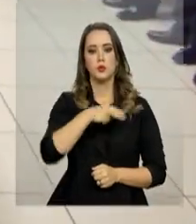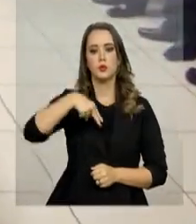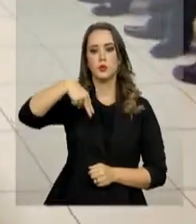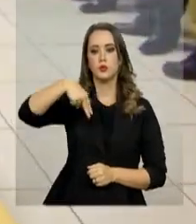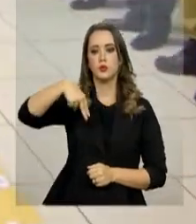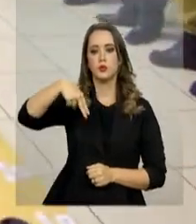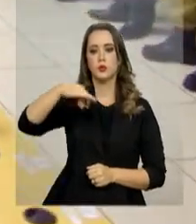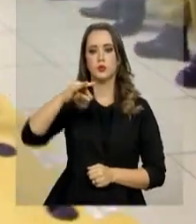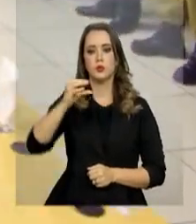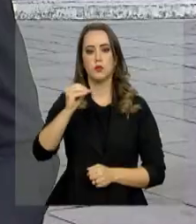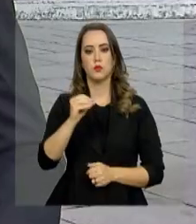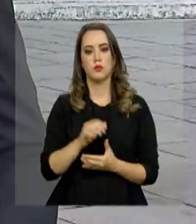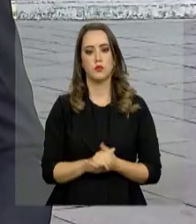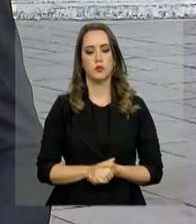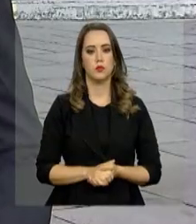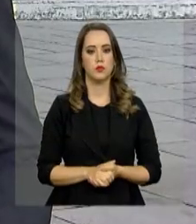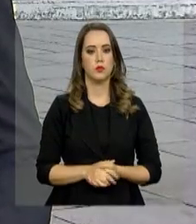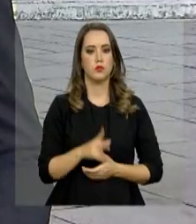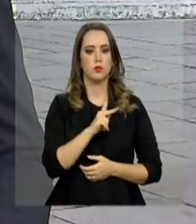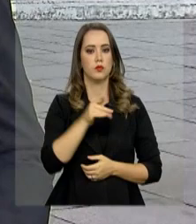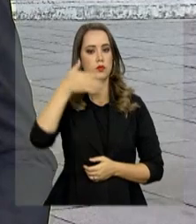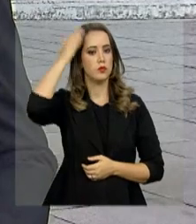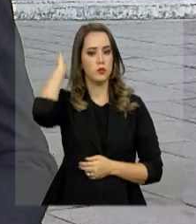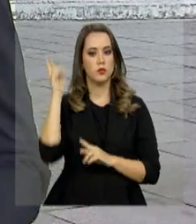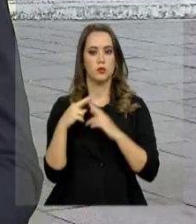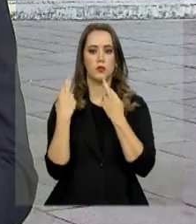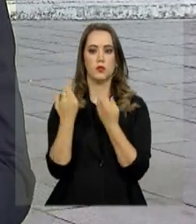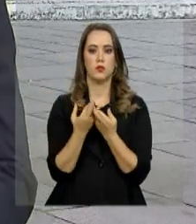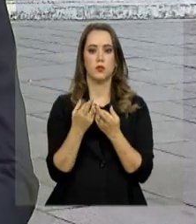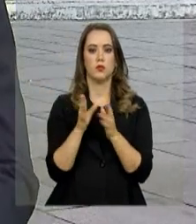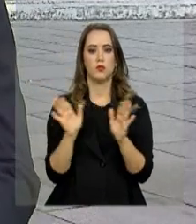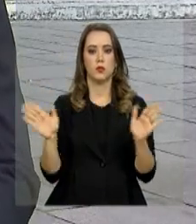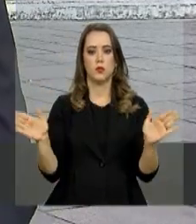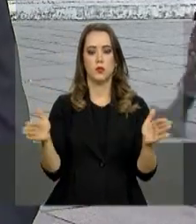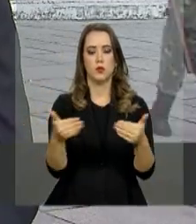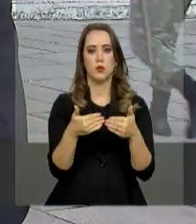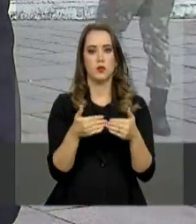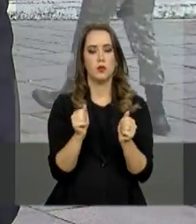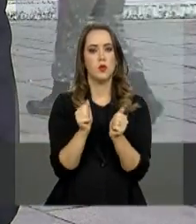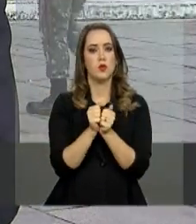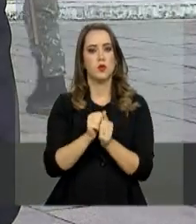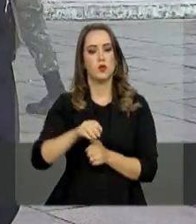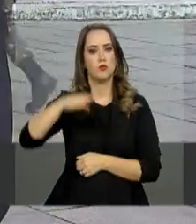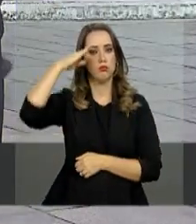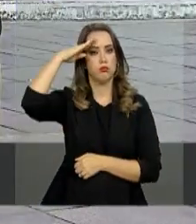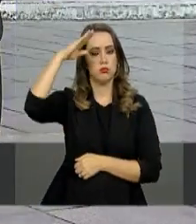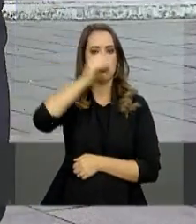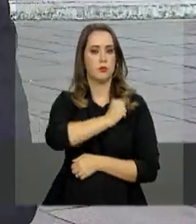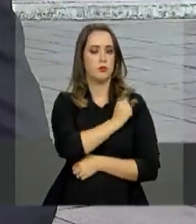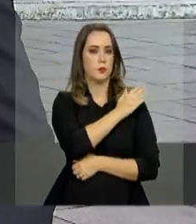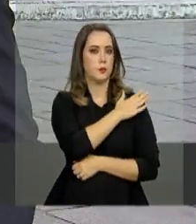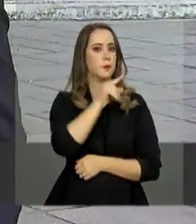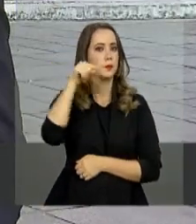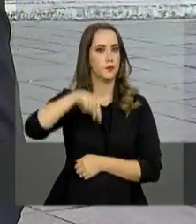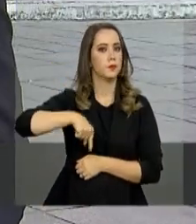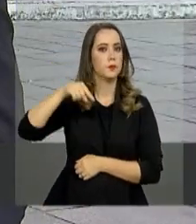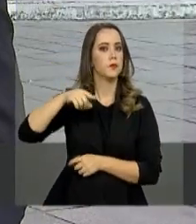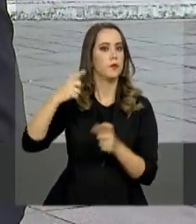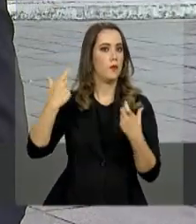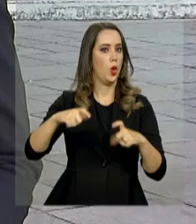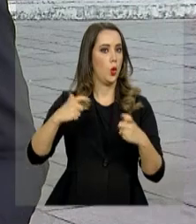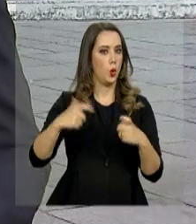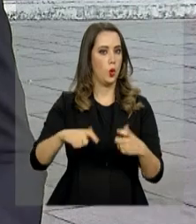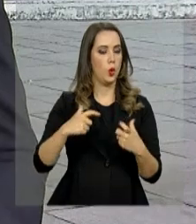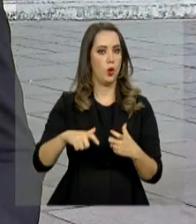pela intervenção federal. O presidente Michel Temer se reuniu a portas fechadas com o general Braga Neto aqui no Comando Militar do